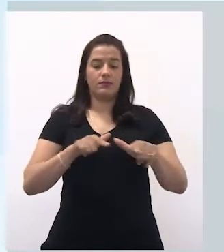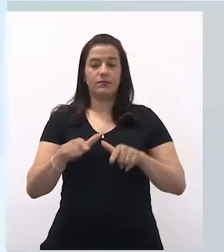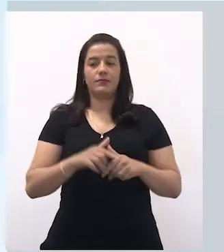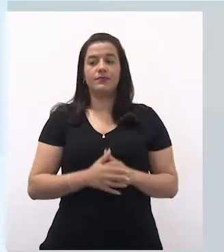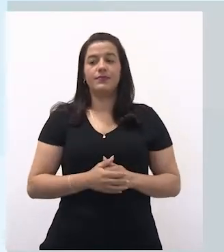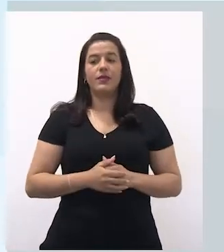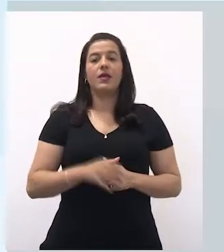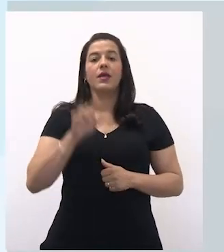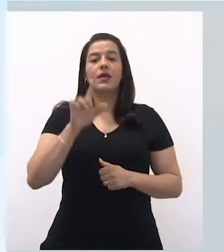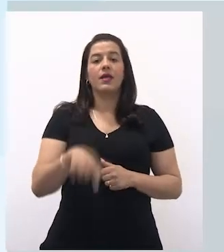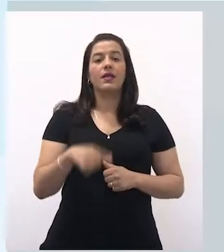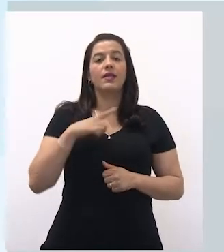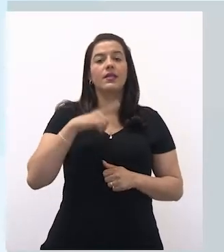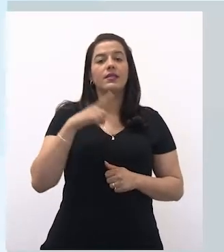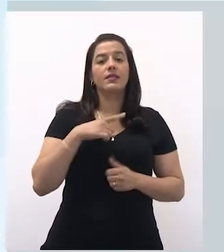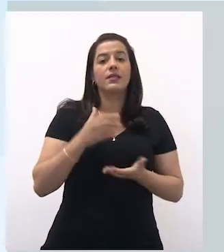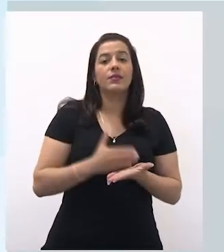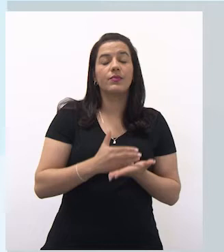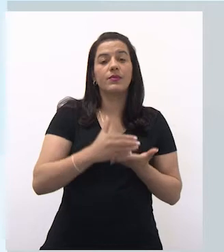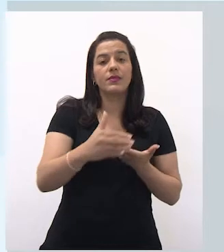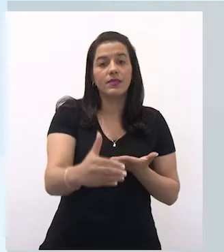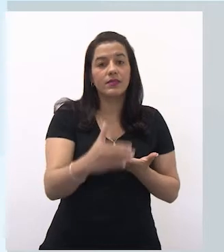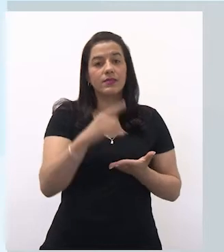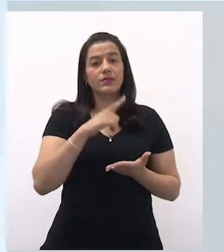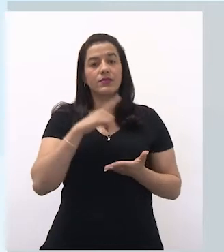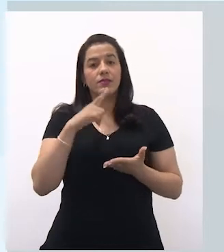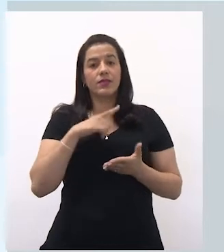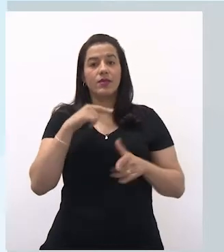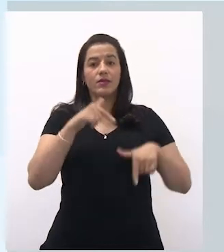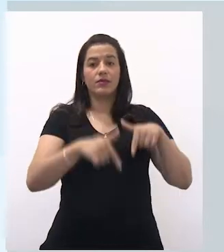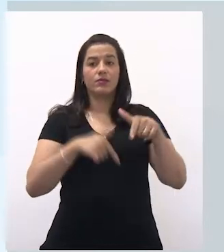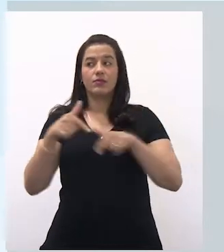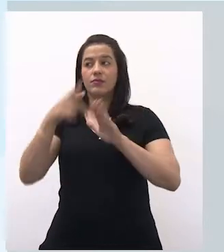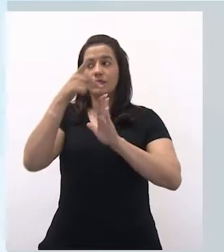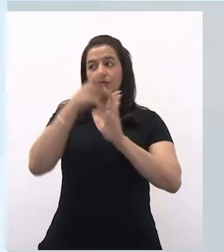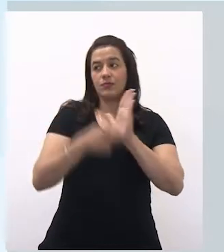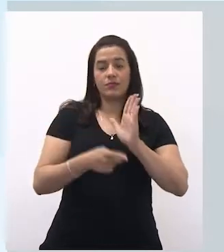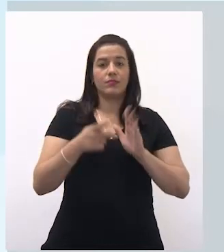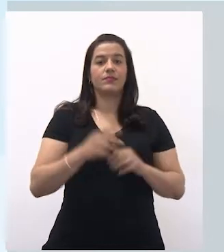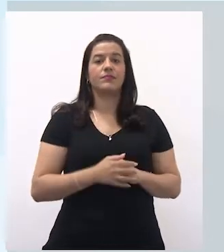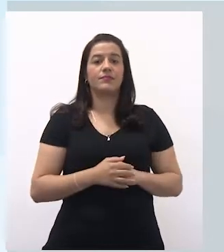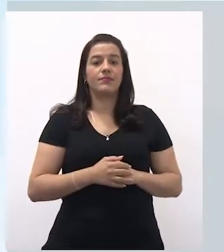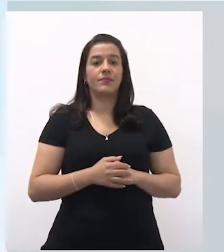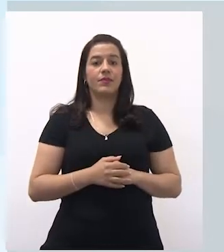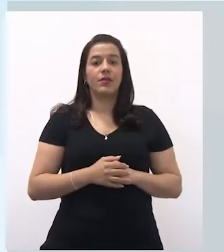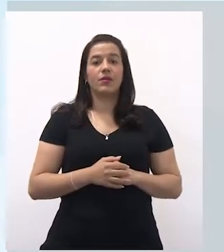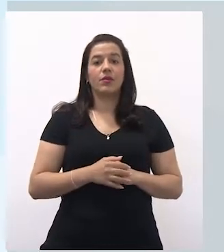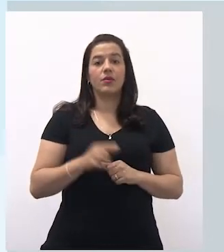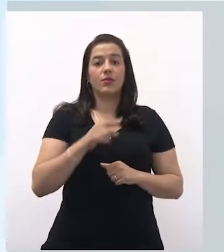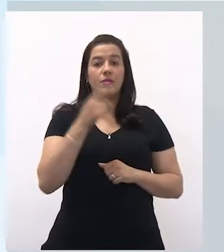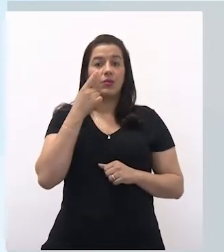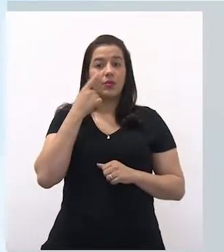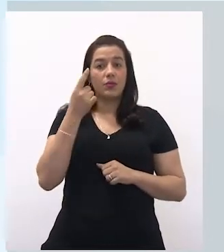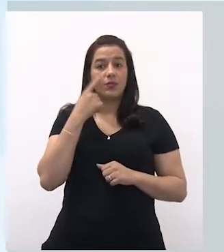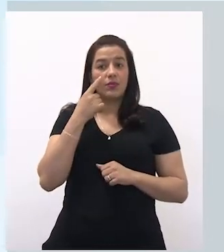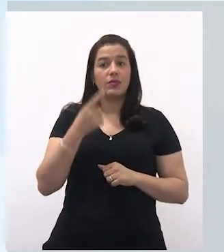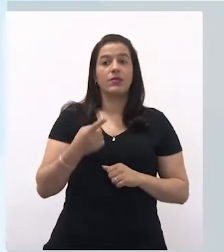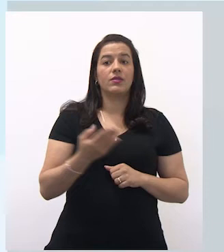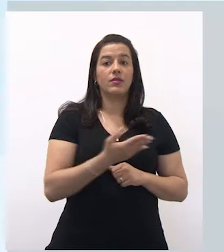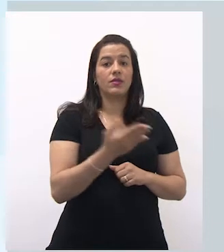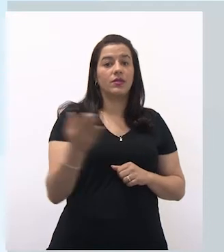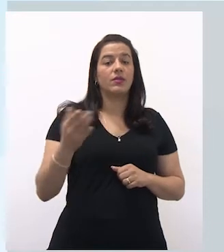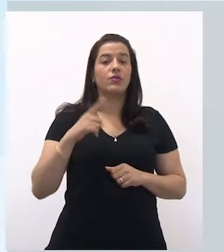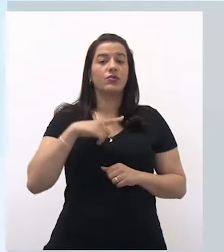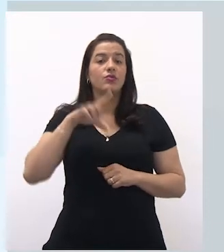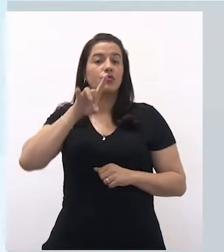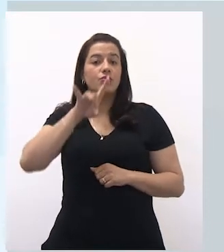A nota, ela é o início do meu planejamento. Porque quando eu olhar para a nota, eu não vou olhar